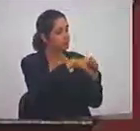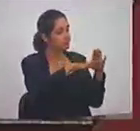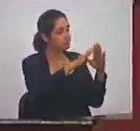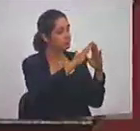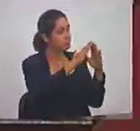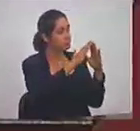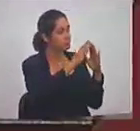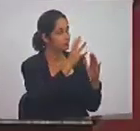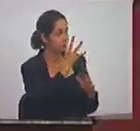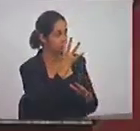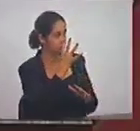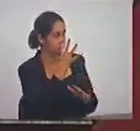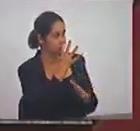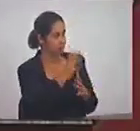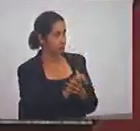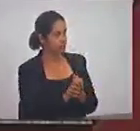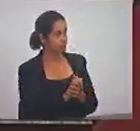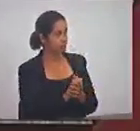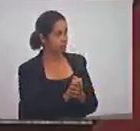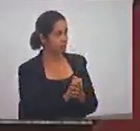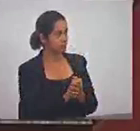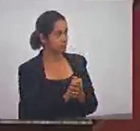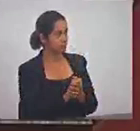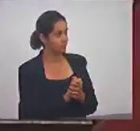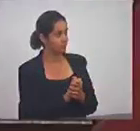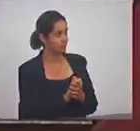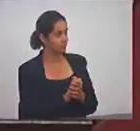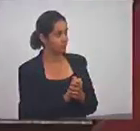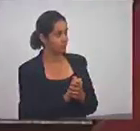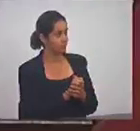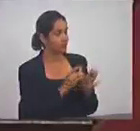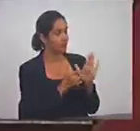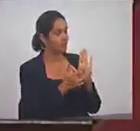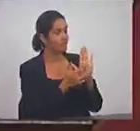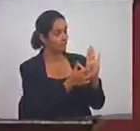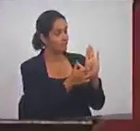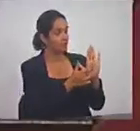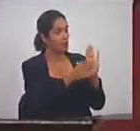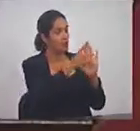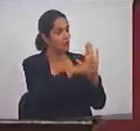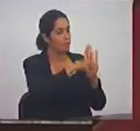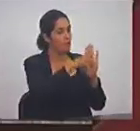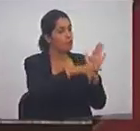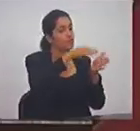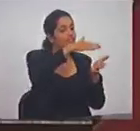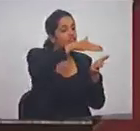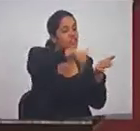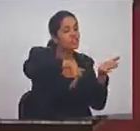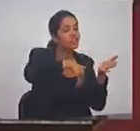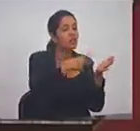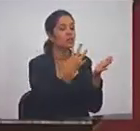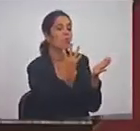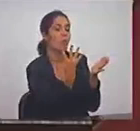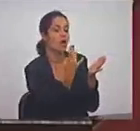que falaram aqui, não sei quem falou agora, que já foi retirado, não sei qual vereador que falou no começo, já foi retirado